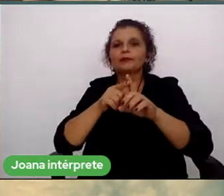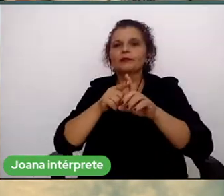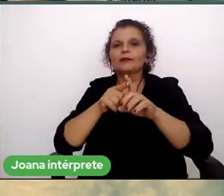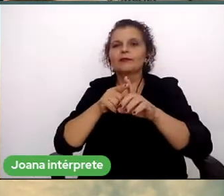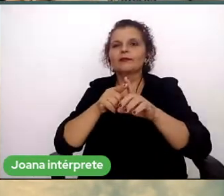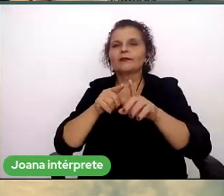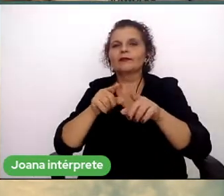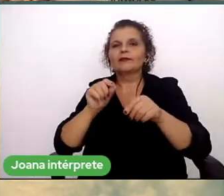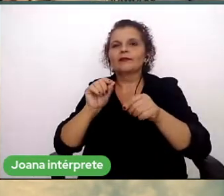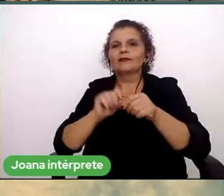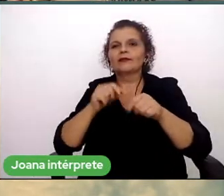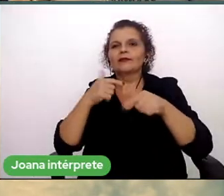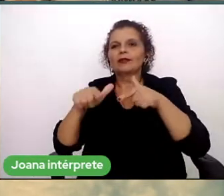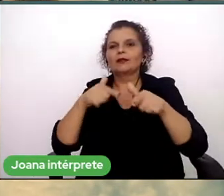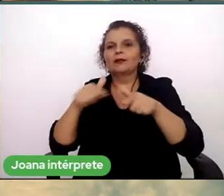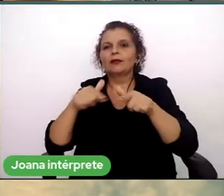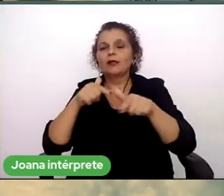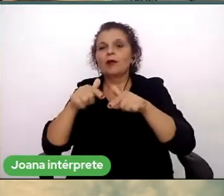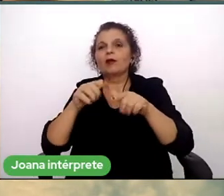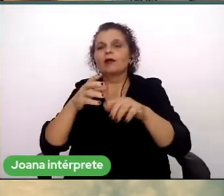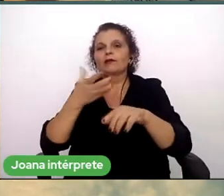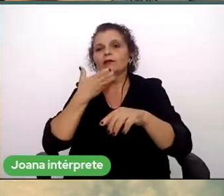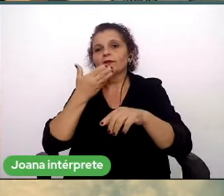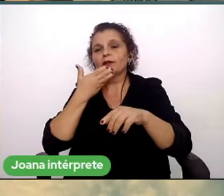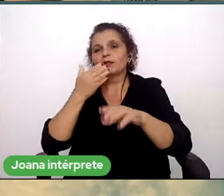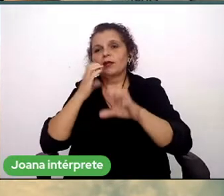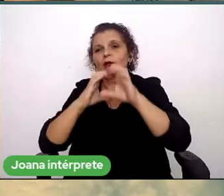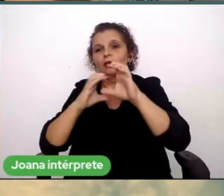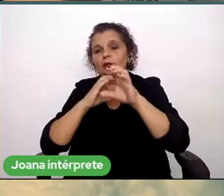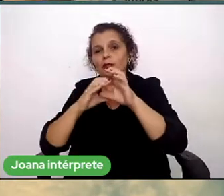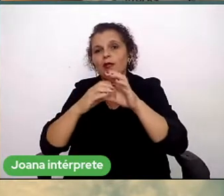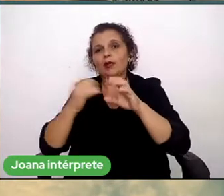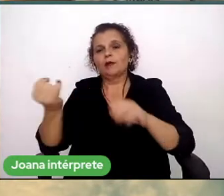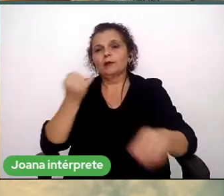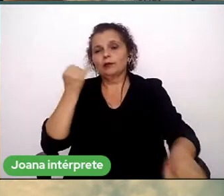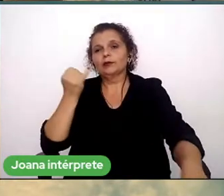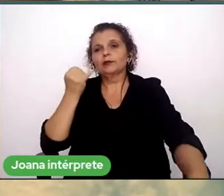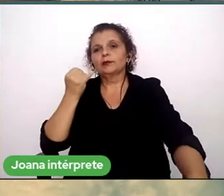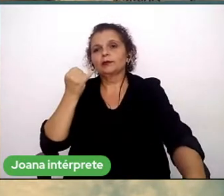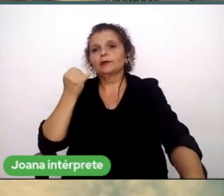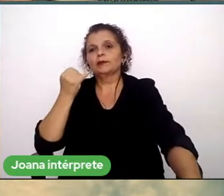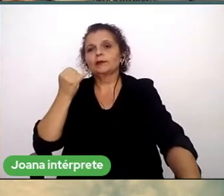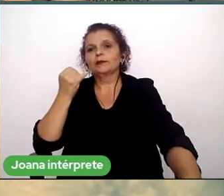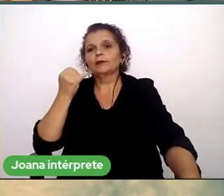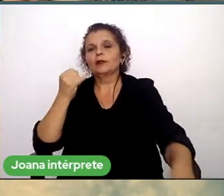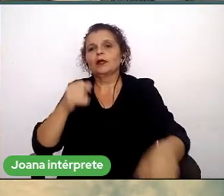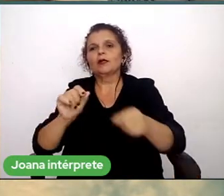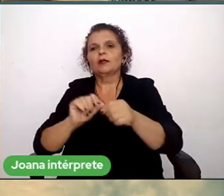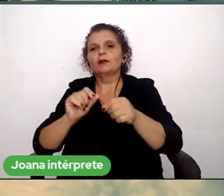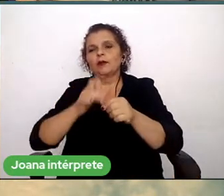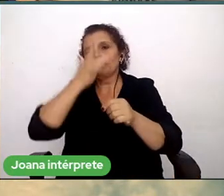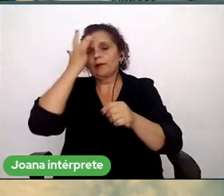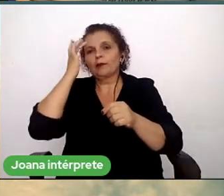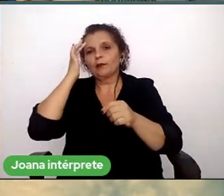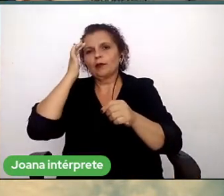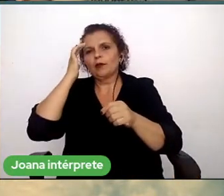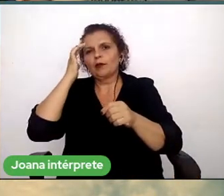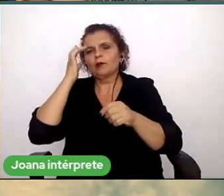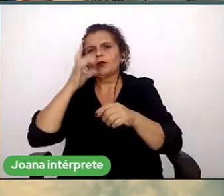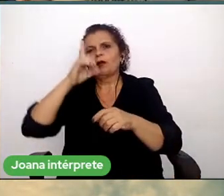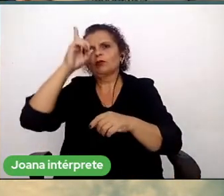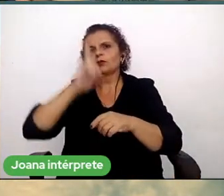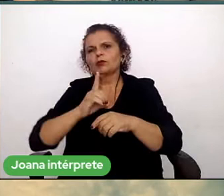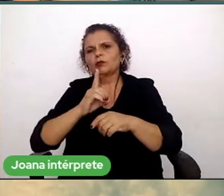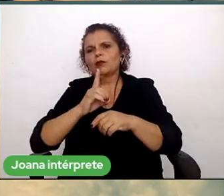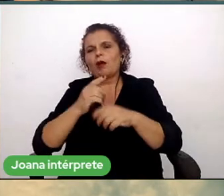gestão visual de trabalho Facilite a comunicação é tomar bastante cuidado por exemplo no caso do time de alguma pessoa que tenha algum tipo de deficiência